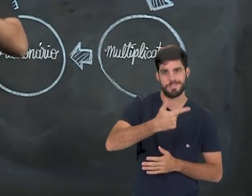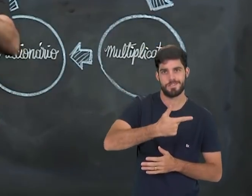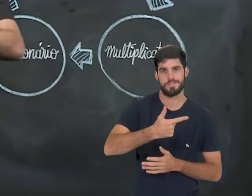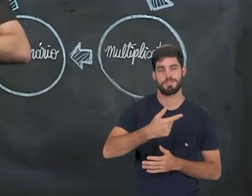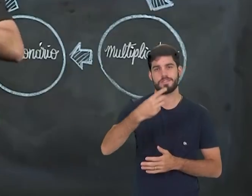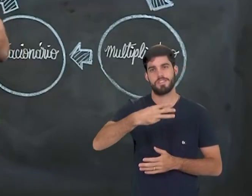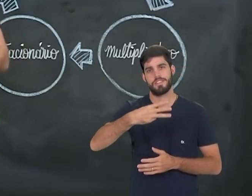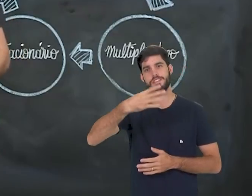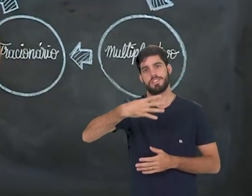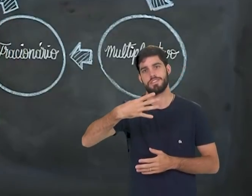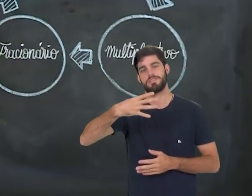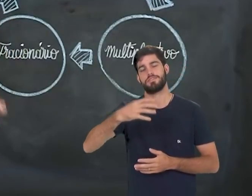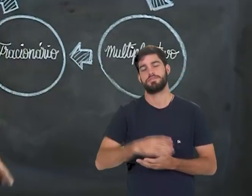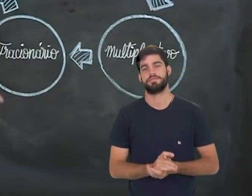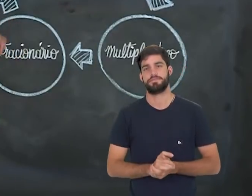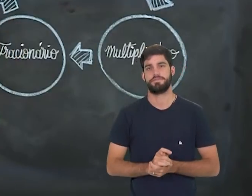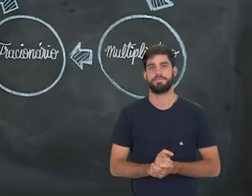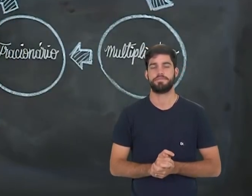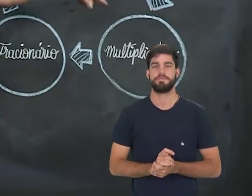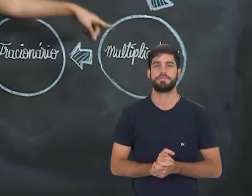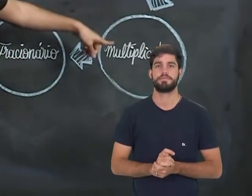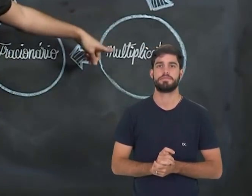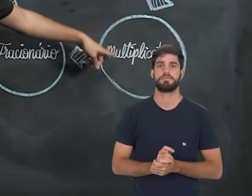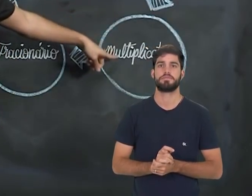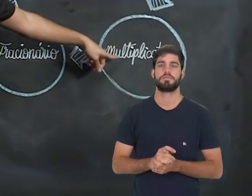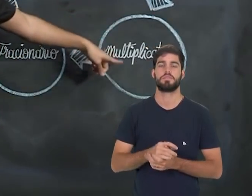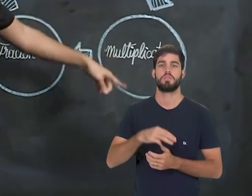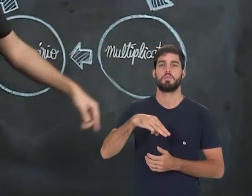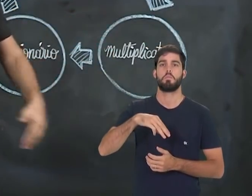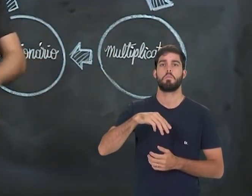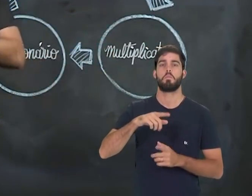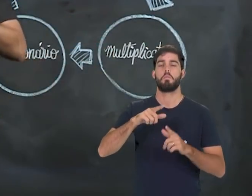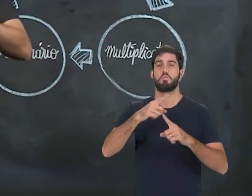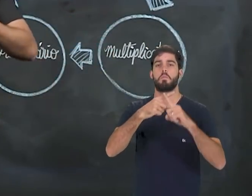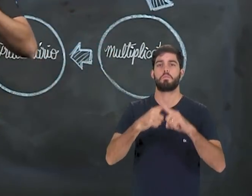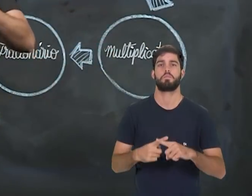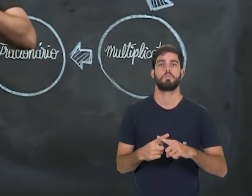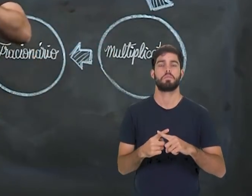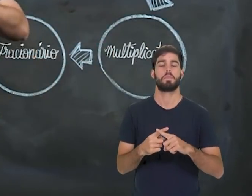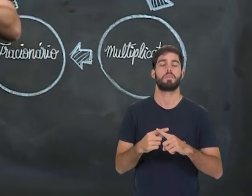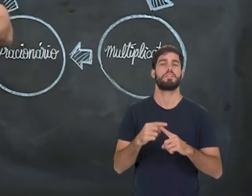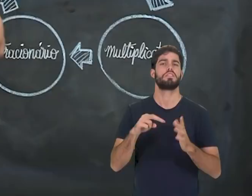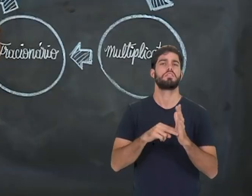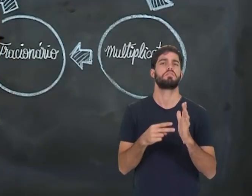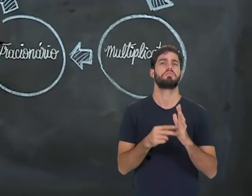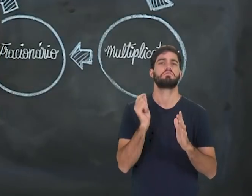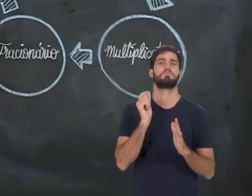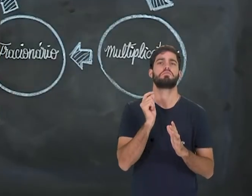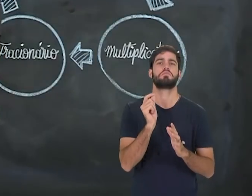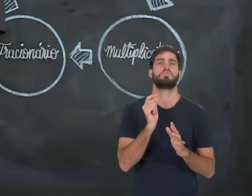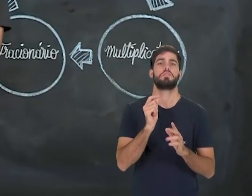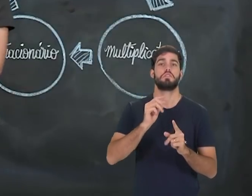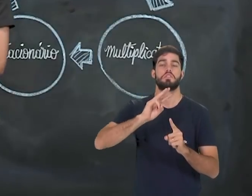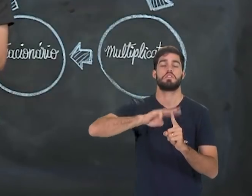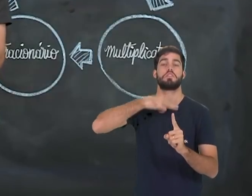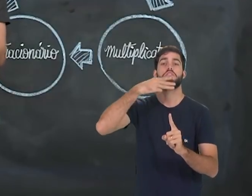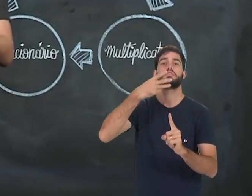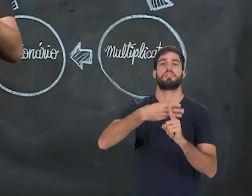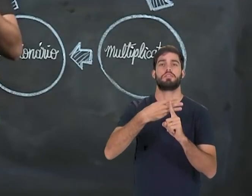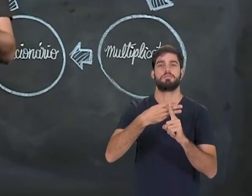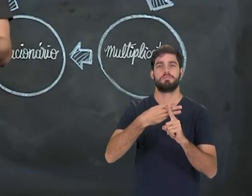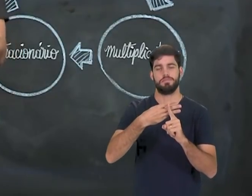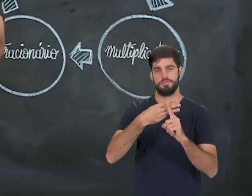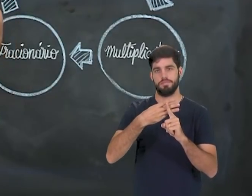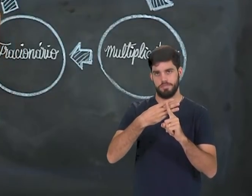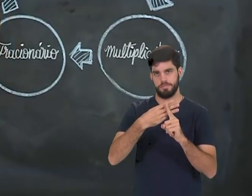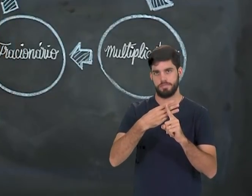Então, primeiro, segundo, terceiro, quarto são os ordinais. Os numerais multiplicativos dão a ideia de multiplicação. Se eu tenho triplo, é porque eu me